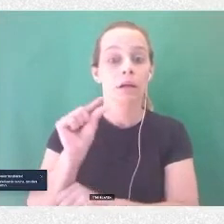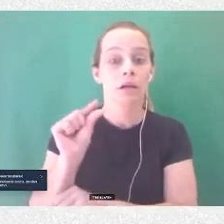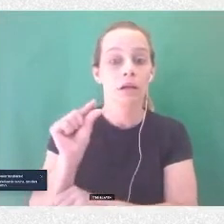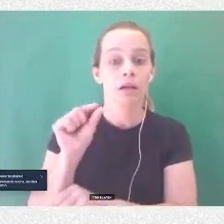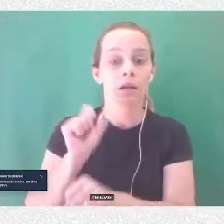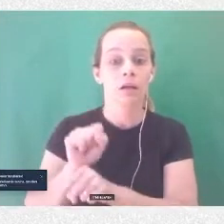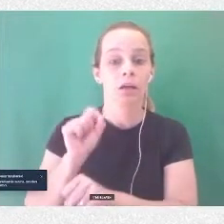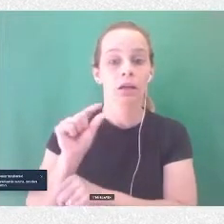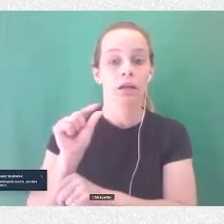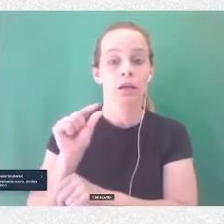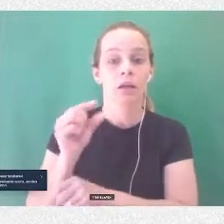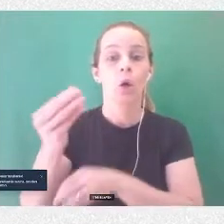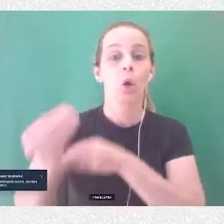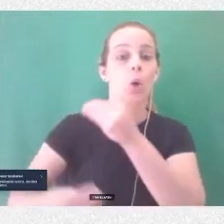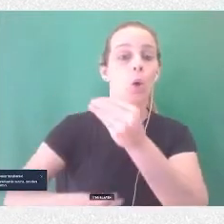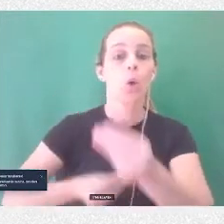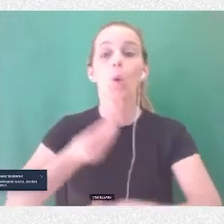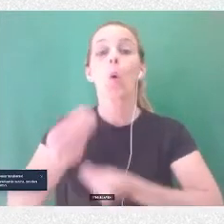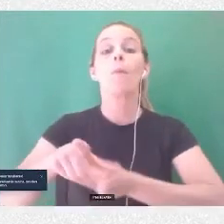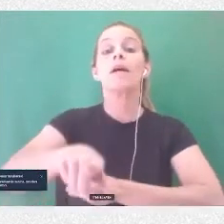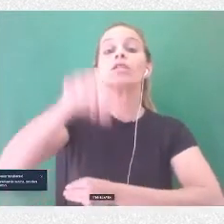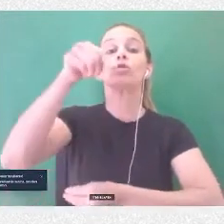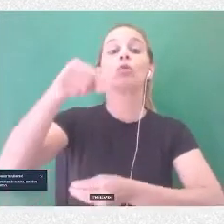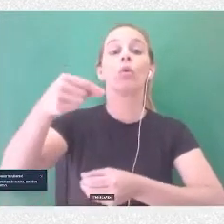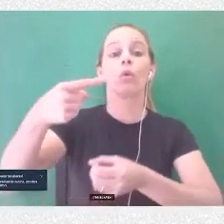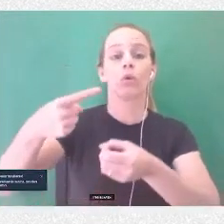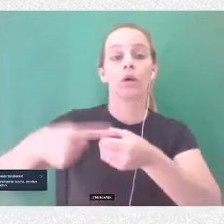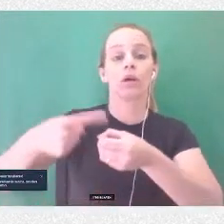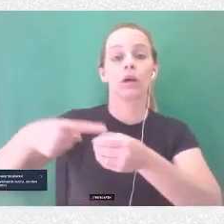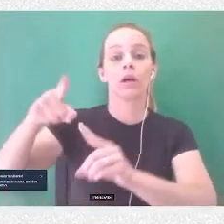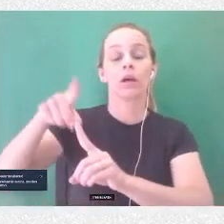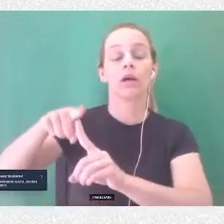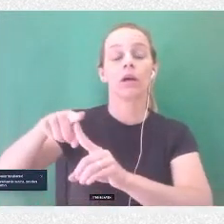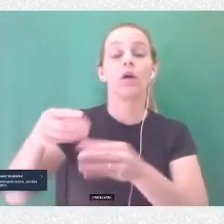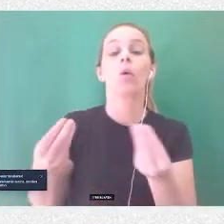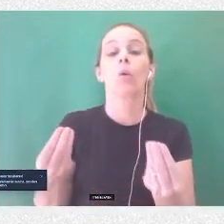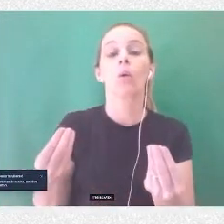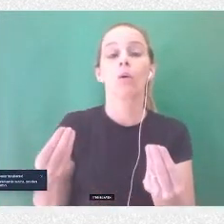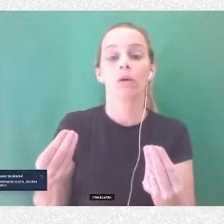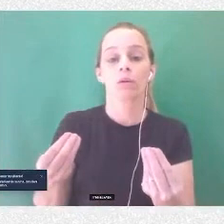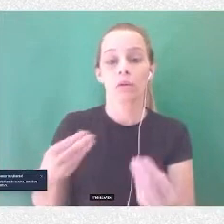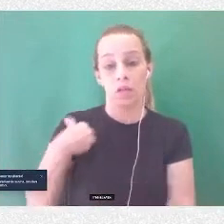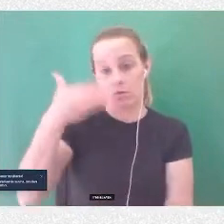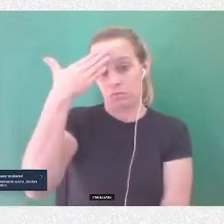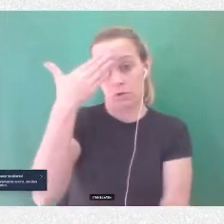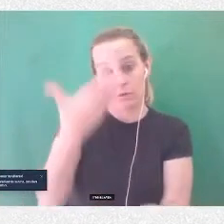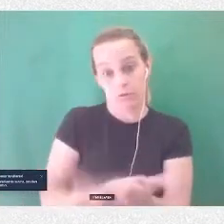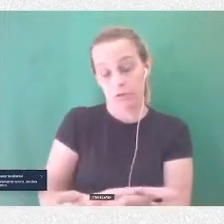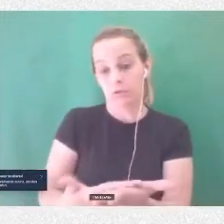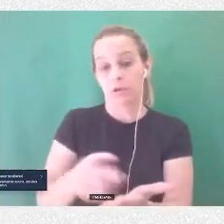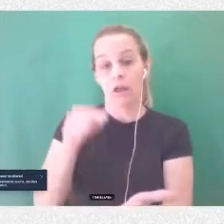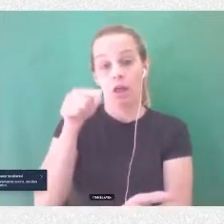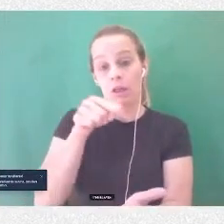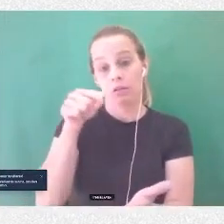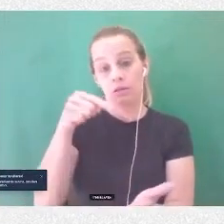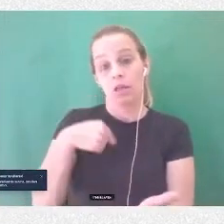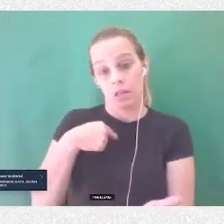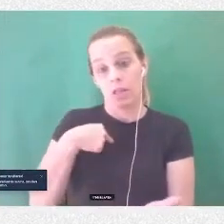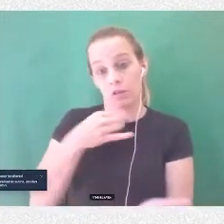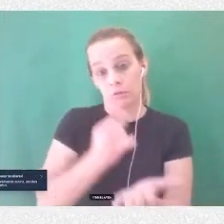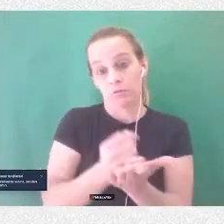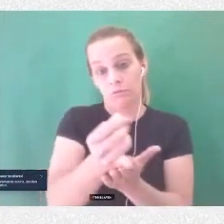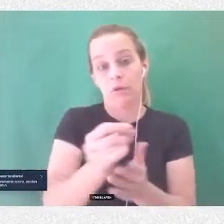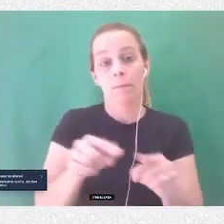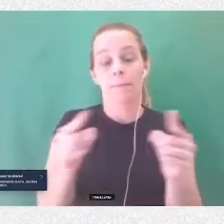só um pouquinho. Mas... Como se deu a escolha de Toledo? Ela pergunta aqui no chat, desculpa. Eu acredito que essa pergunta, eu vou fazer uma introdução, mas talvez